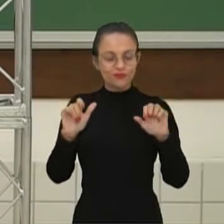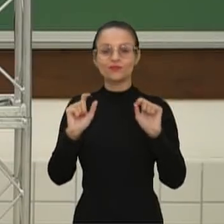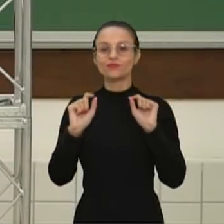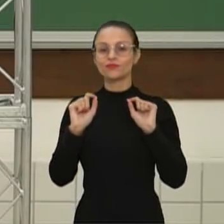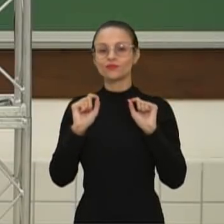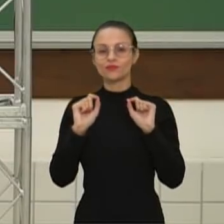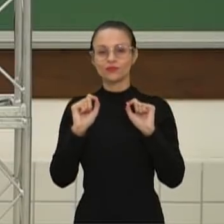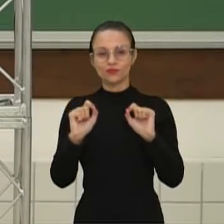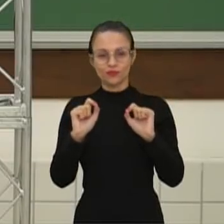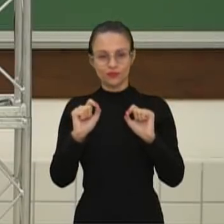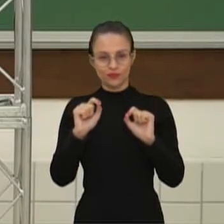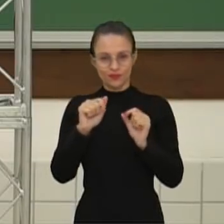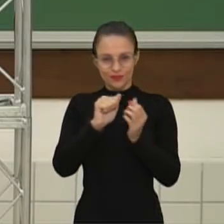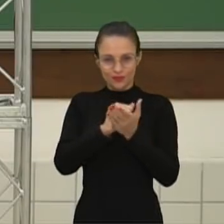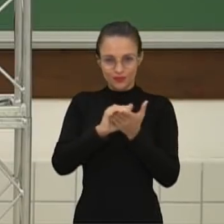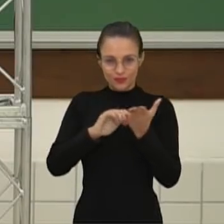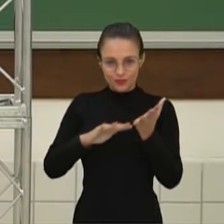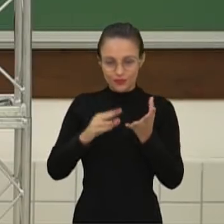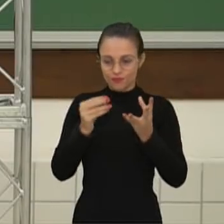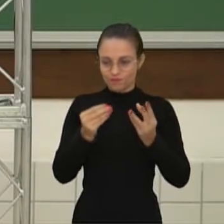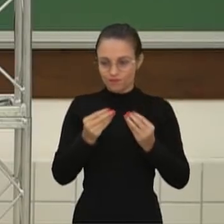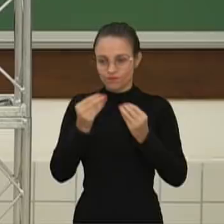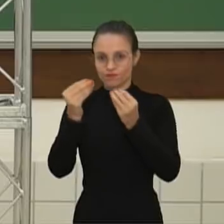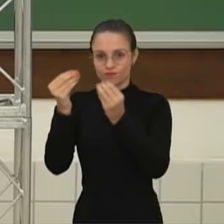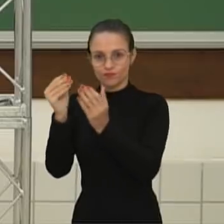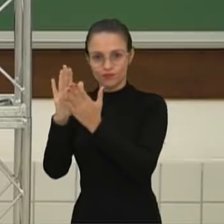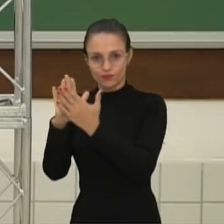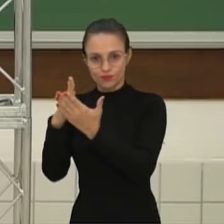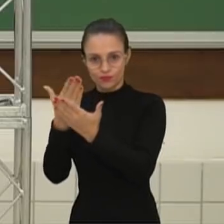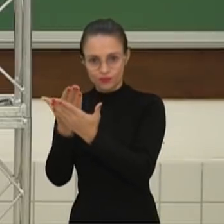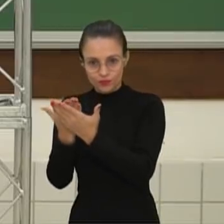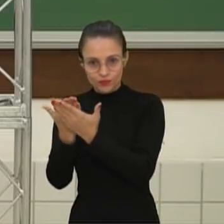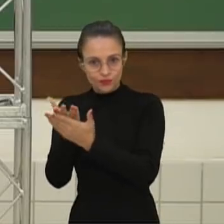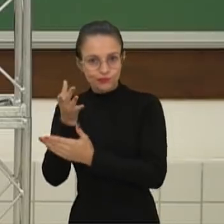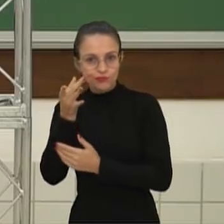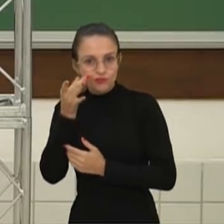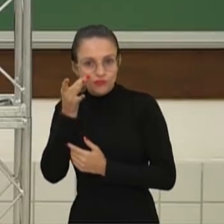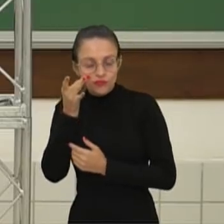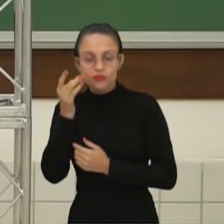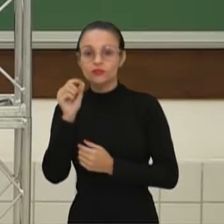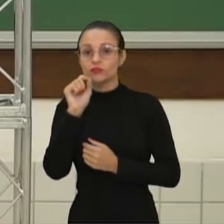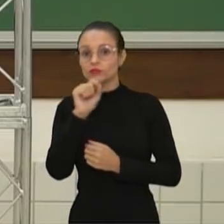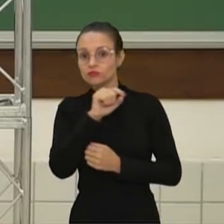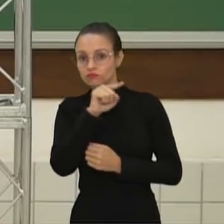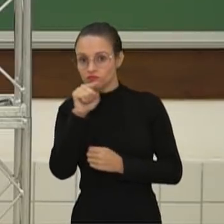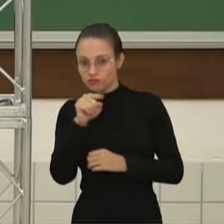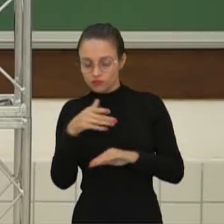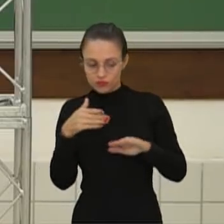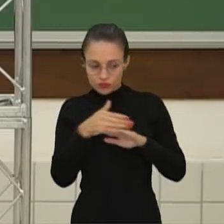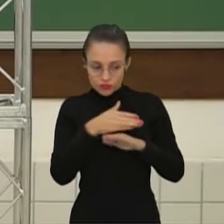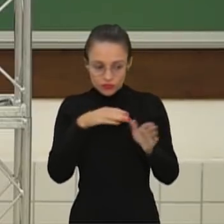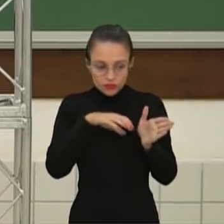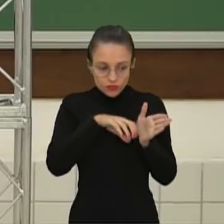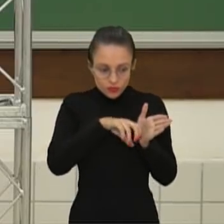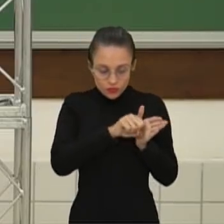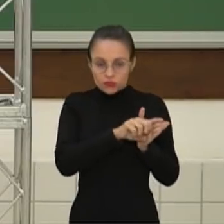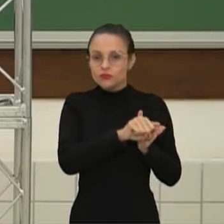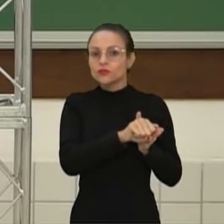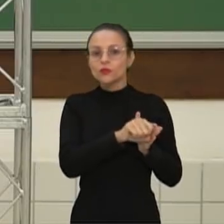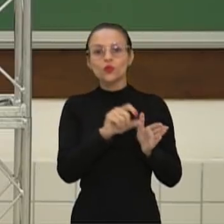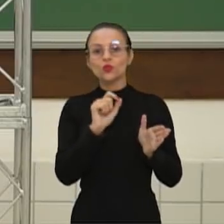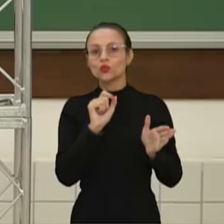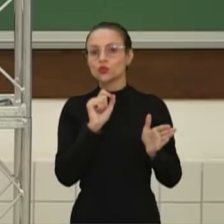esqueçam de levar as atividades para as suas escolas. E quem está ali no Classroom nos assistindo,